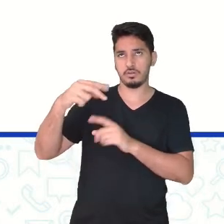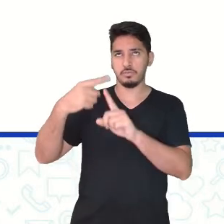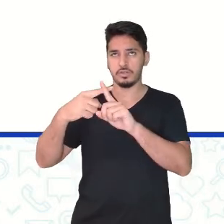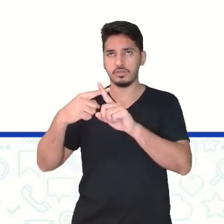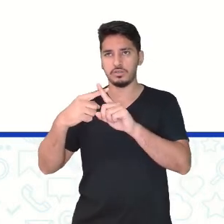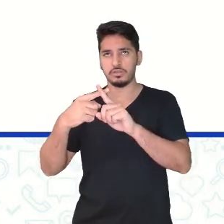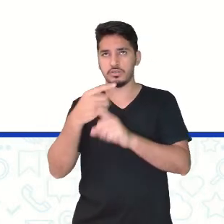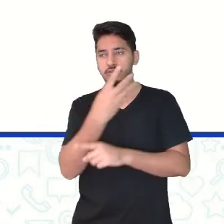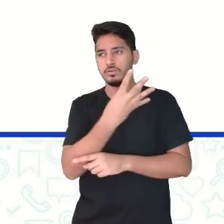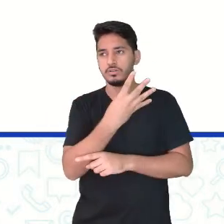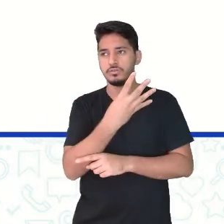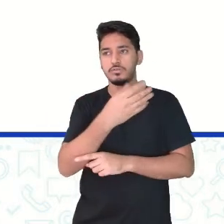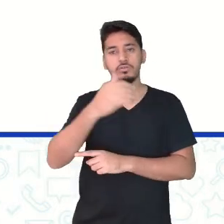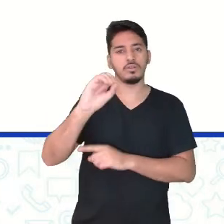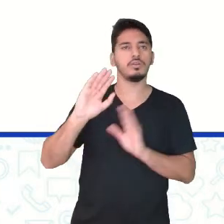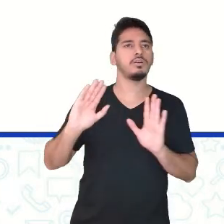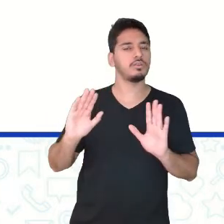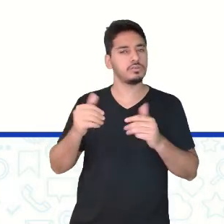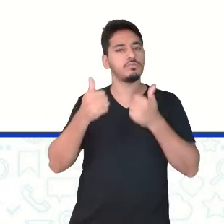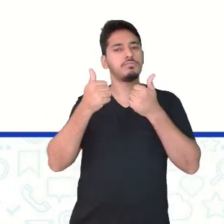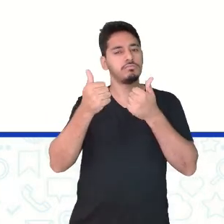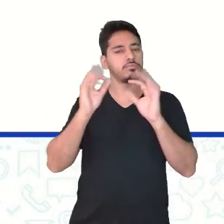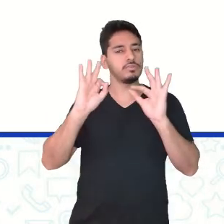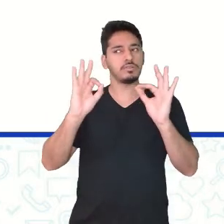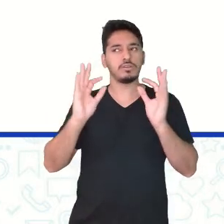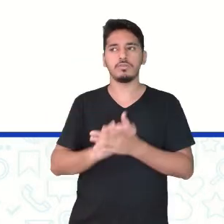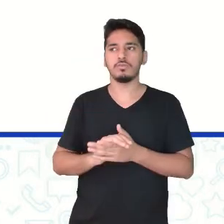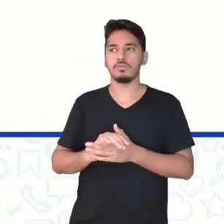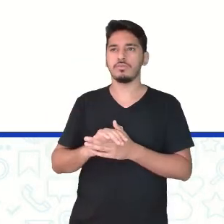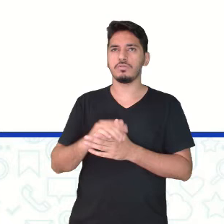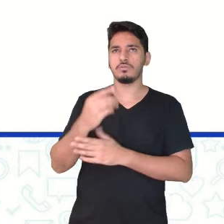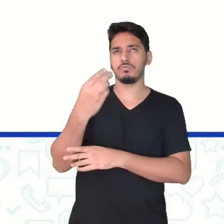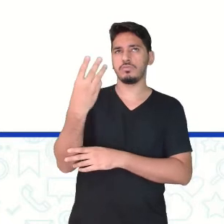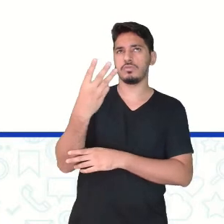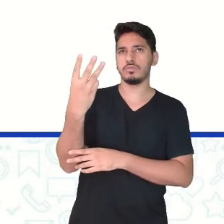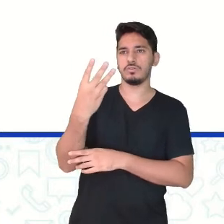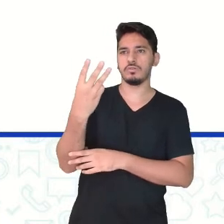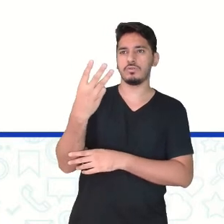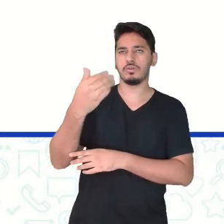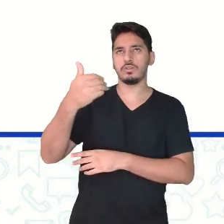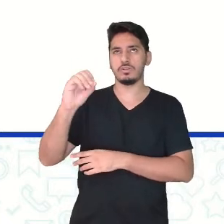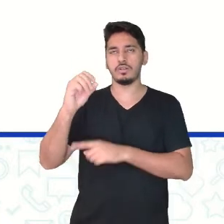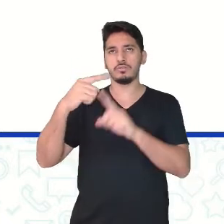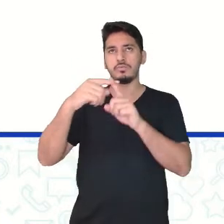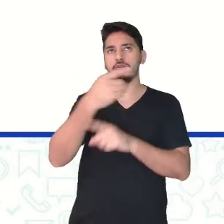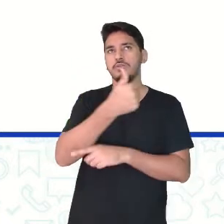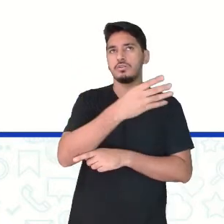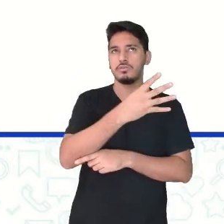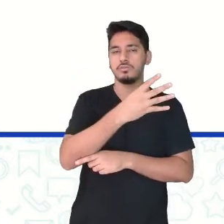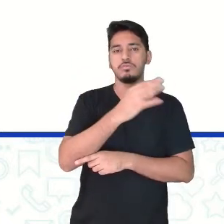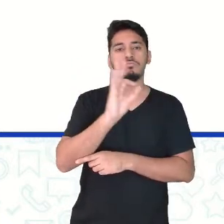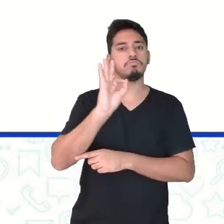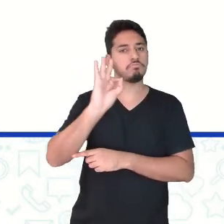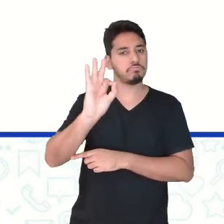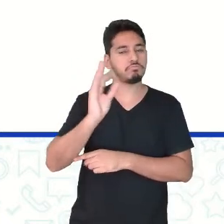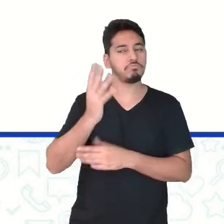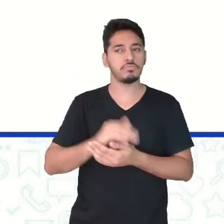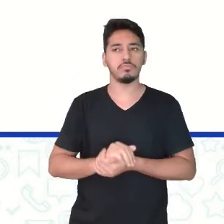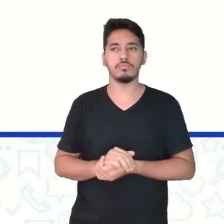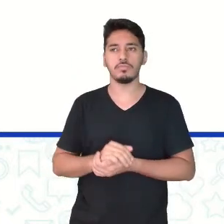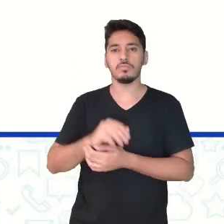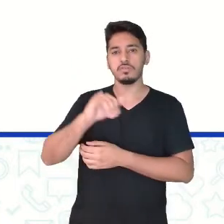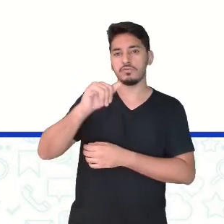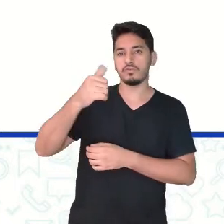6 mais 4, 10. Bateu, olha. E o terceiro, se for 10. 10 mais 4, 14. Olha. Se